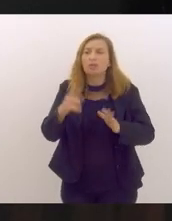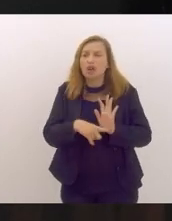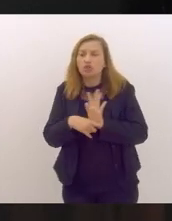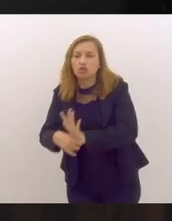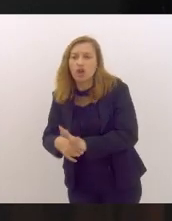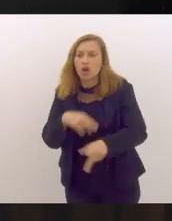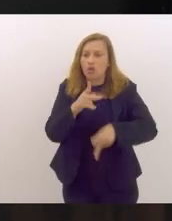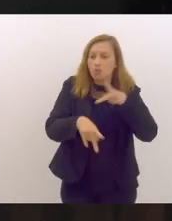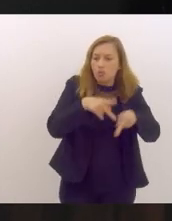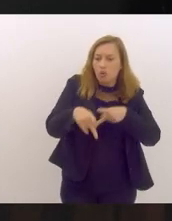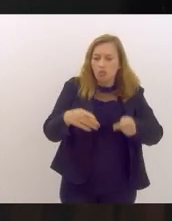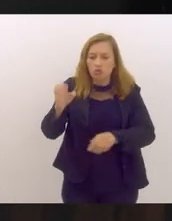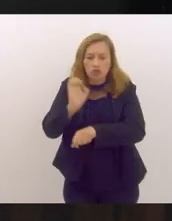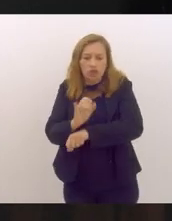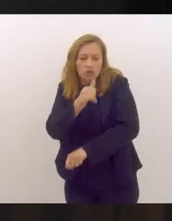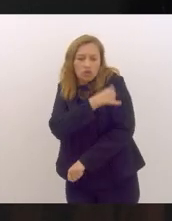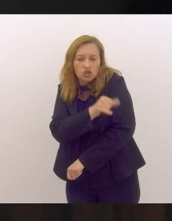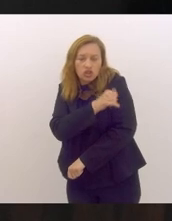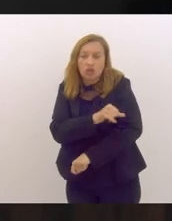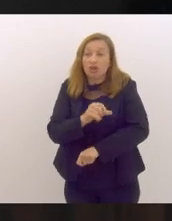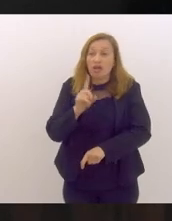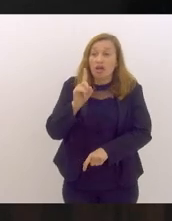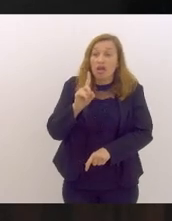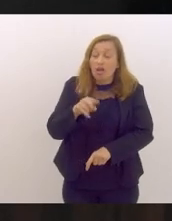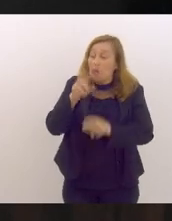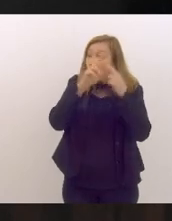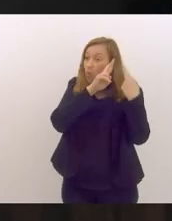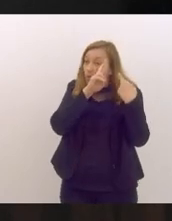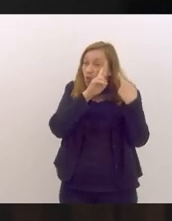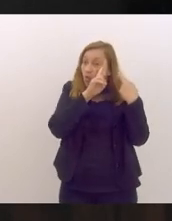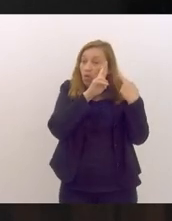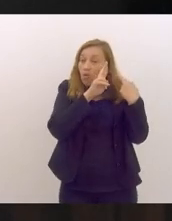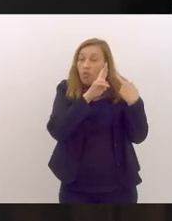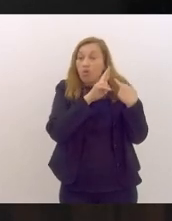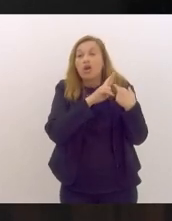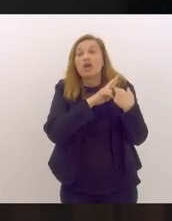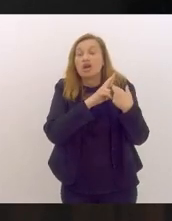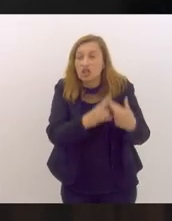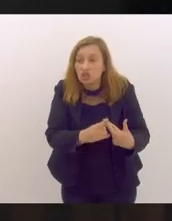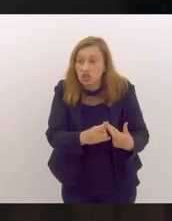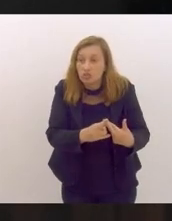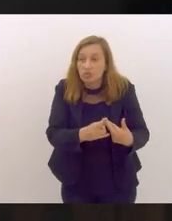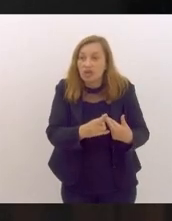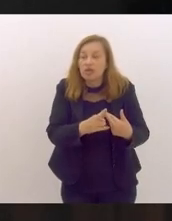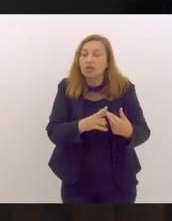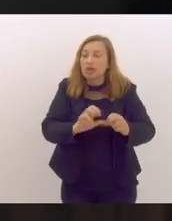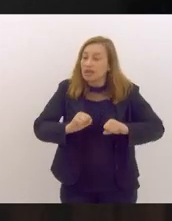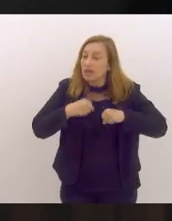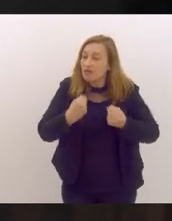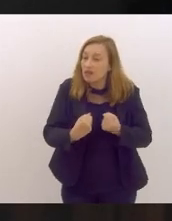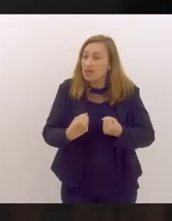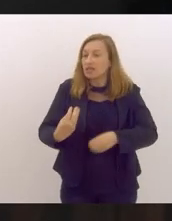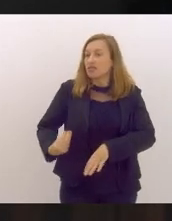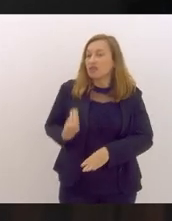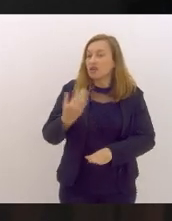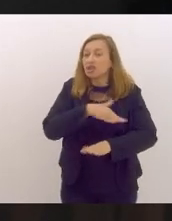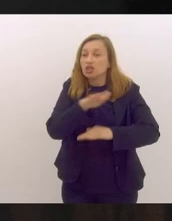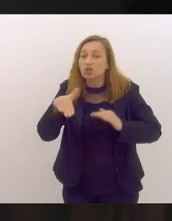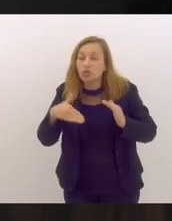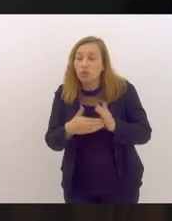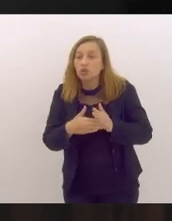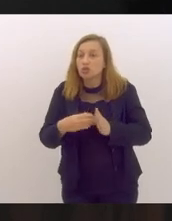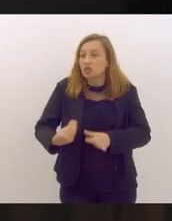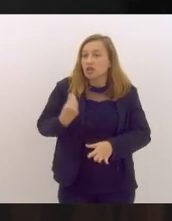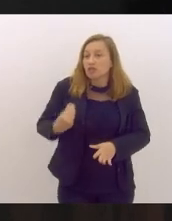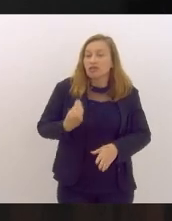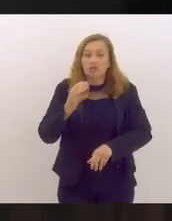população do Estado do Rio de Janeiro é com o respeito e a defesa intransigente da vida daqueles e daquelas que vivem